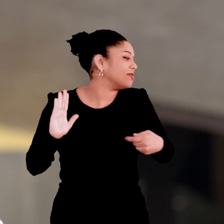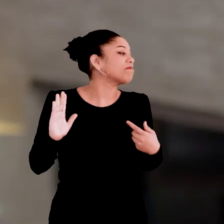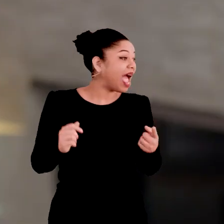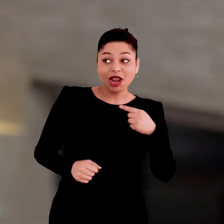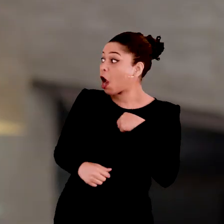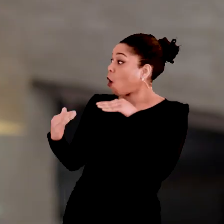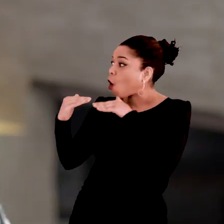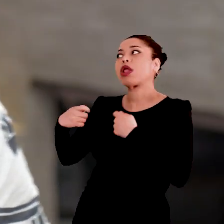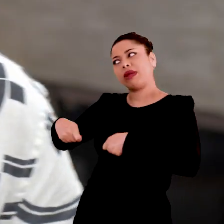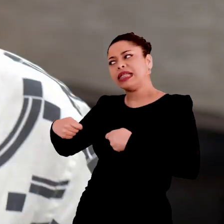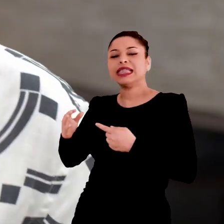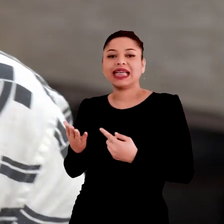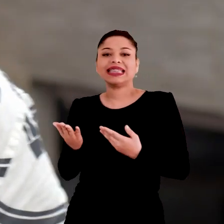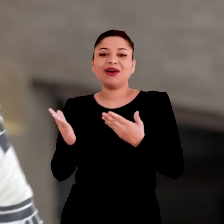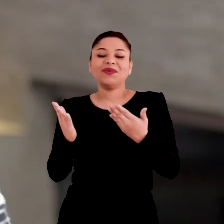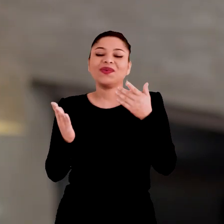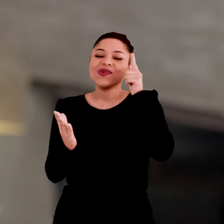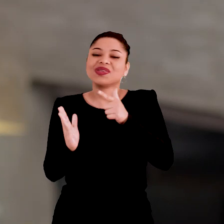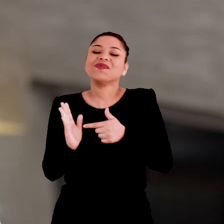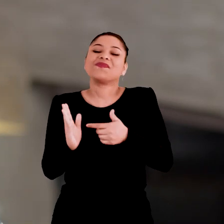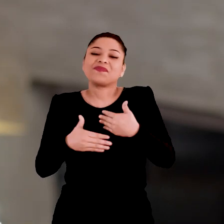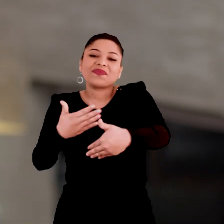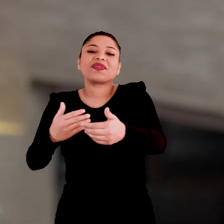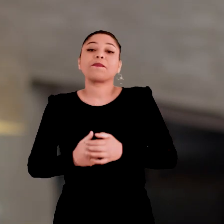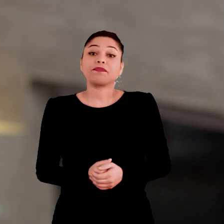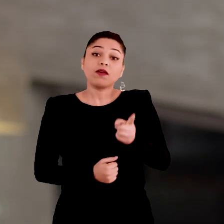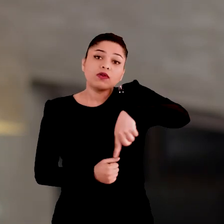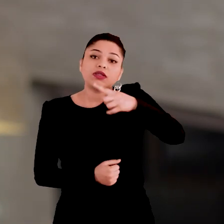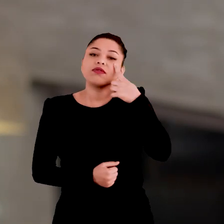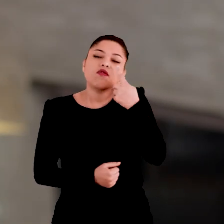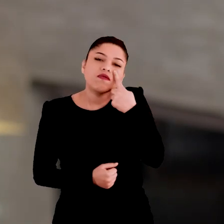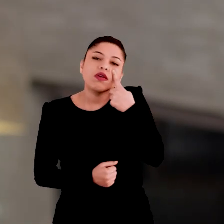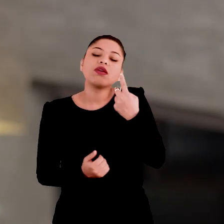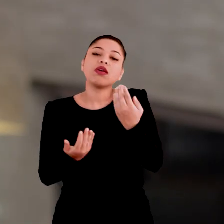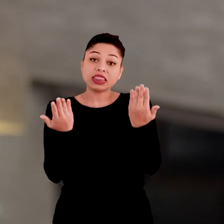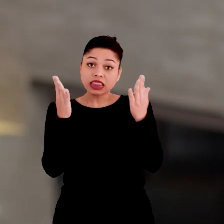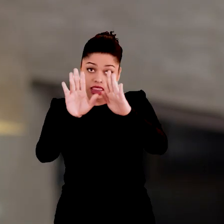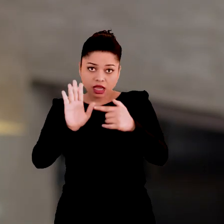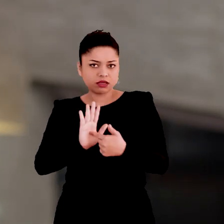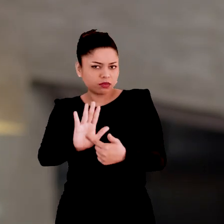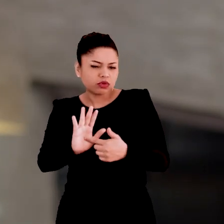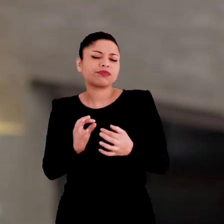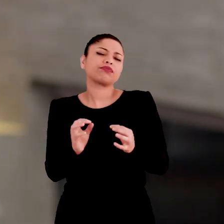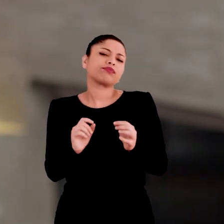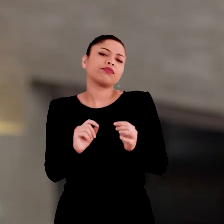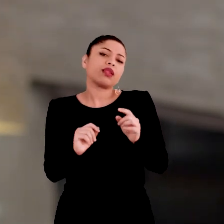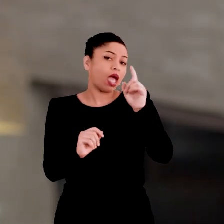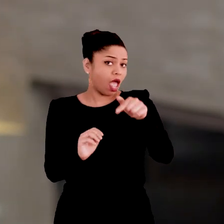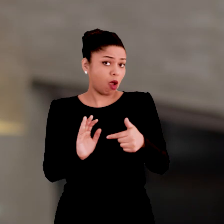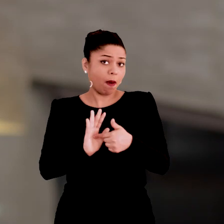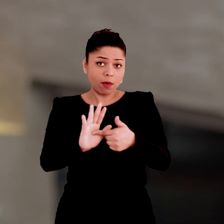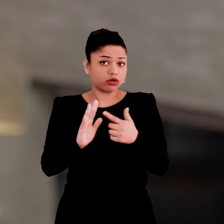né? E o que eu acho que vocês vão poder ver na exposição é exatamente uma